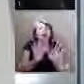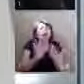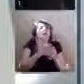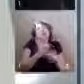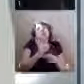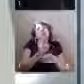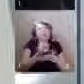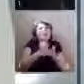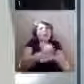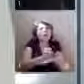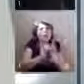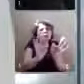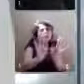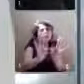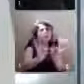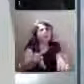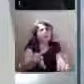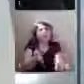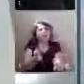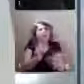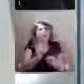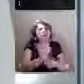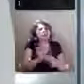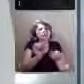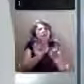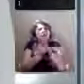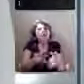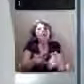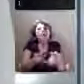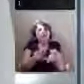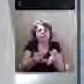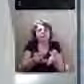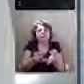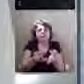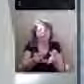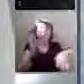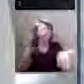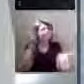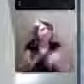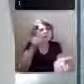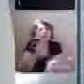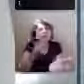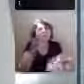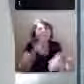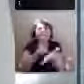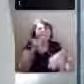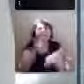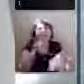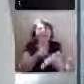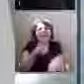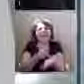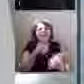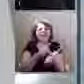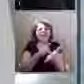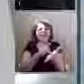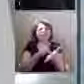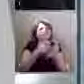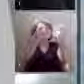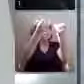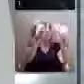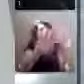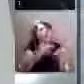contribuição humilde, tá? Mas, quero dizer para você, assim, do fundo do meu coração, do tempo que eu tive para poder ler